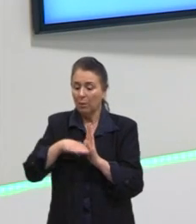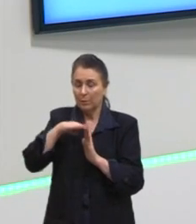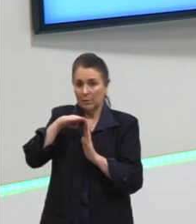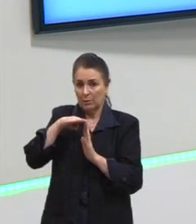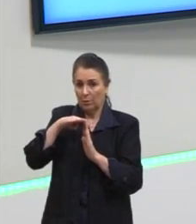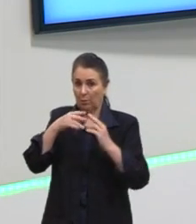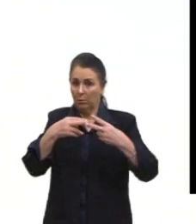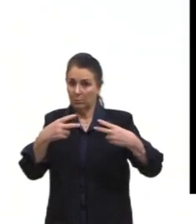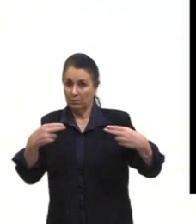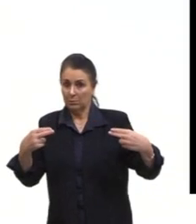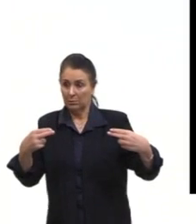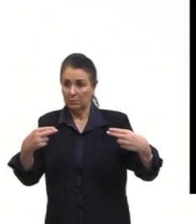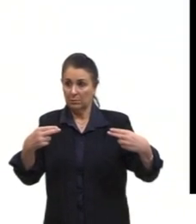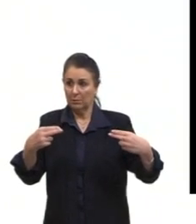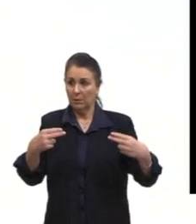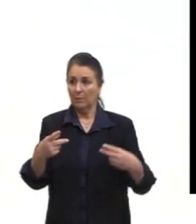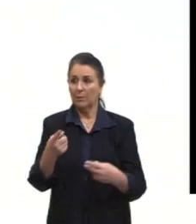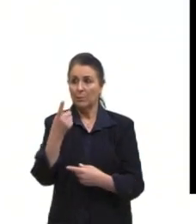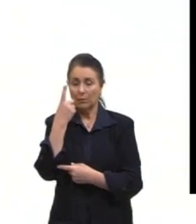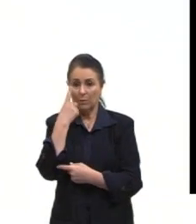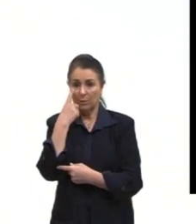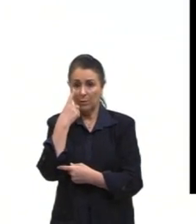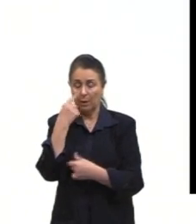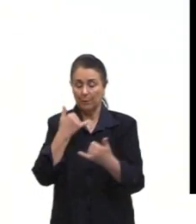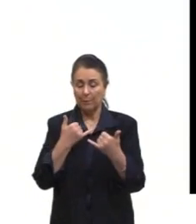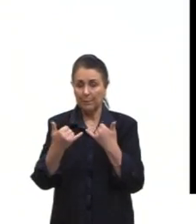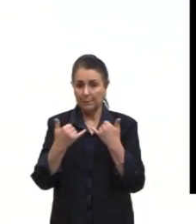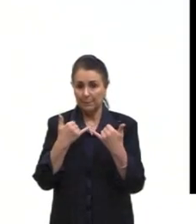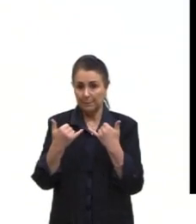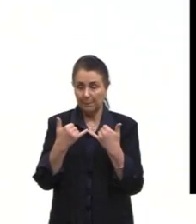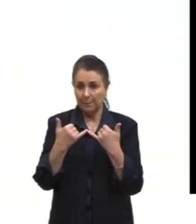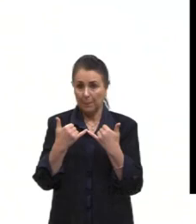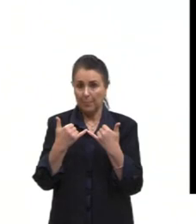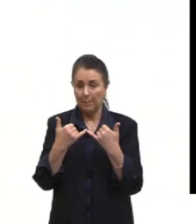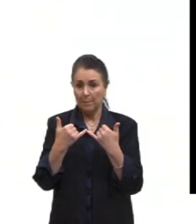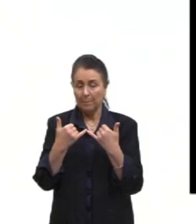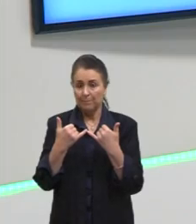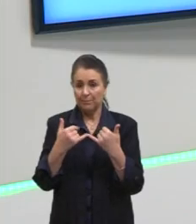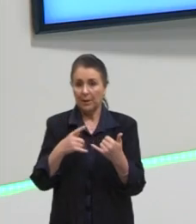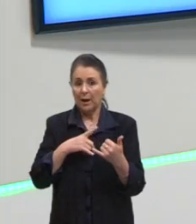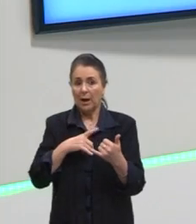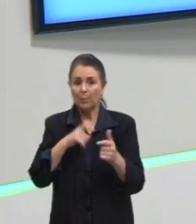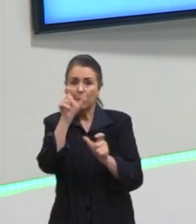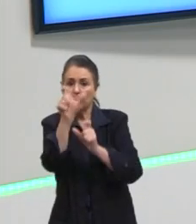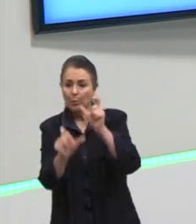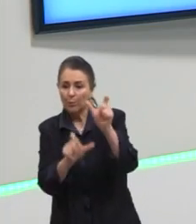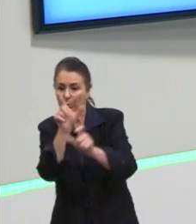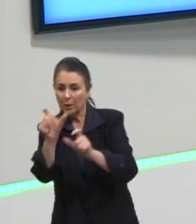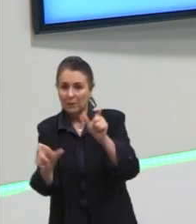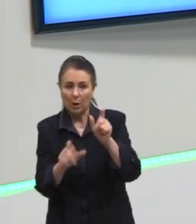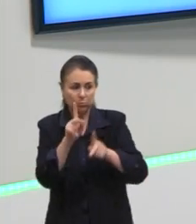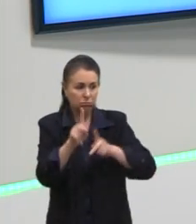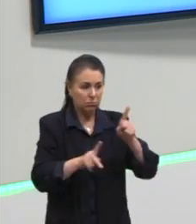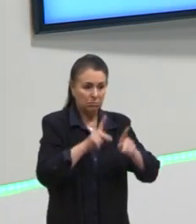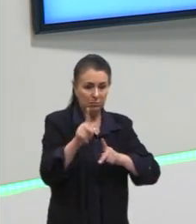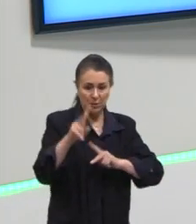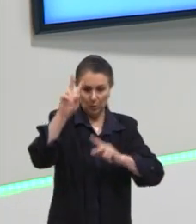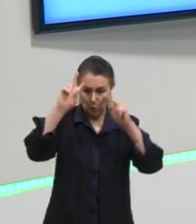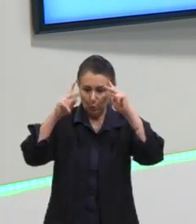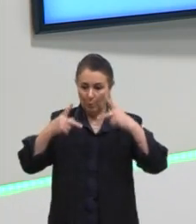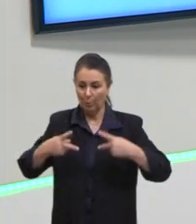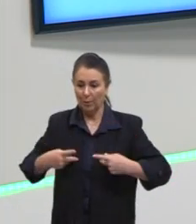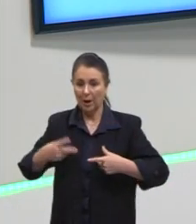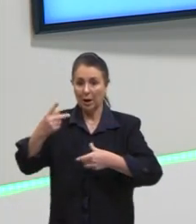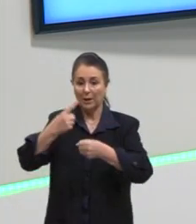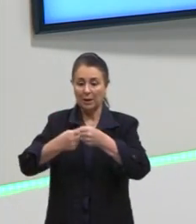só vamos verificar aqui por exemplo a população humana né Urbana